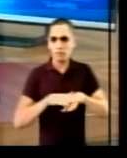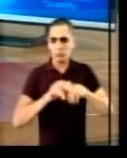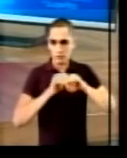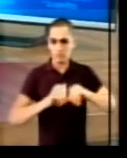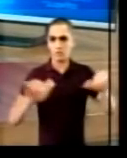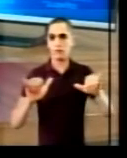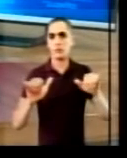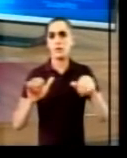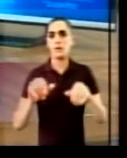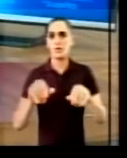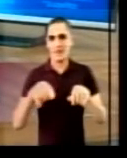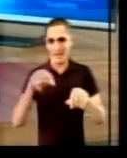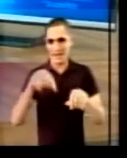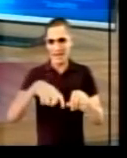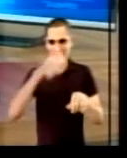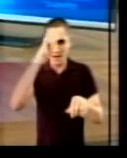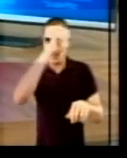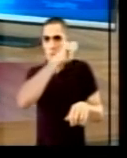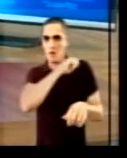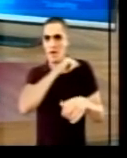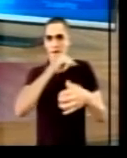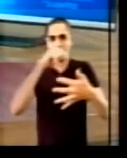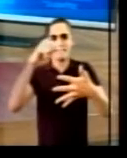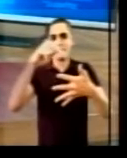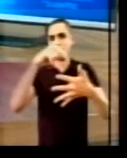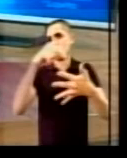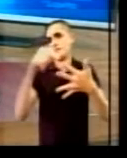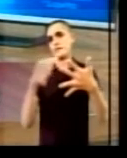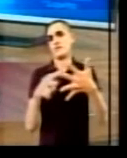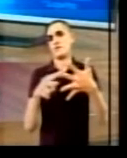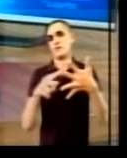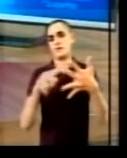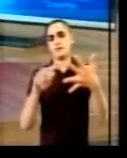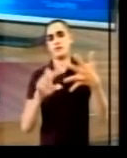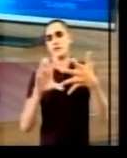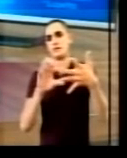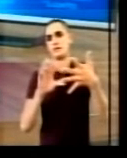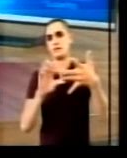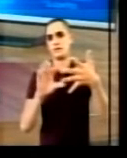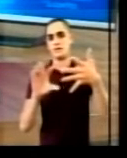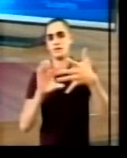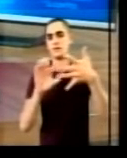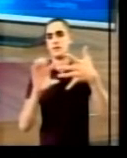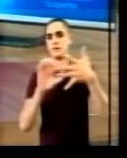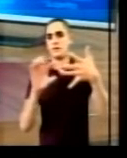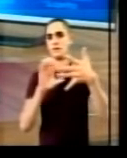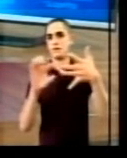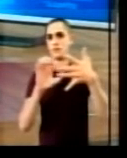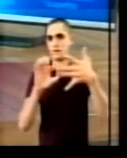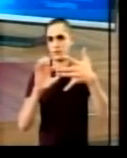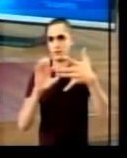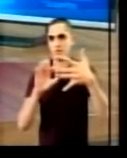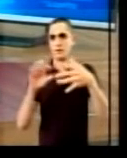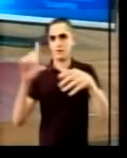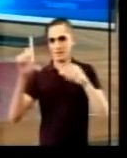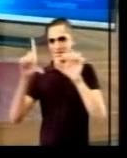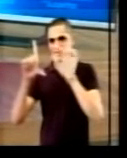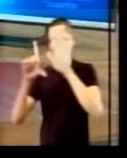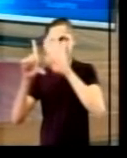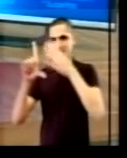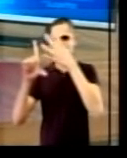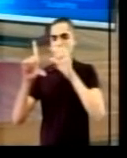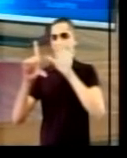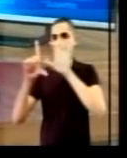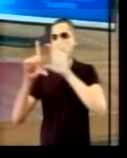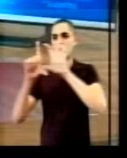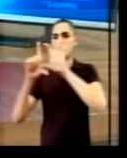o cenário 4. E isso, depois de 6 meses, vem se confirmando a nossa projeção